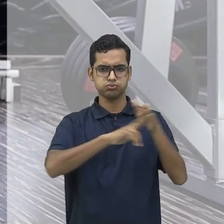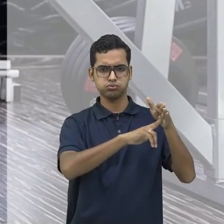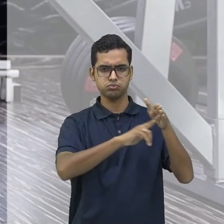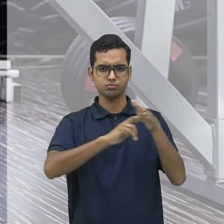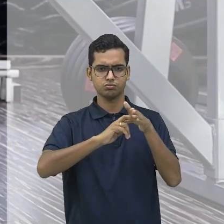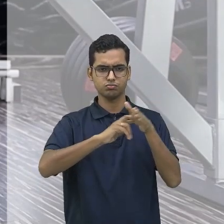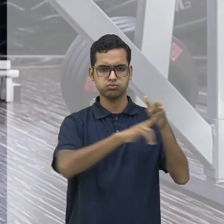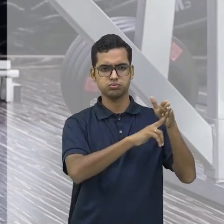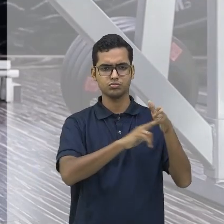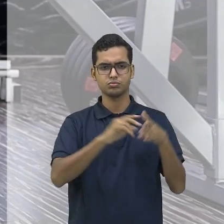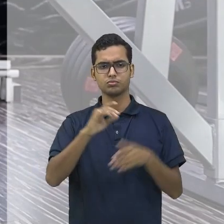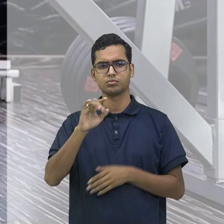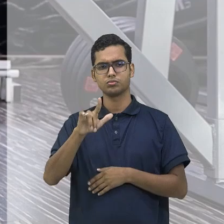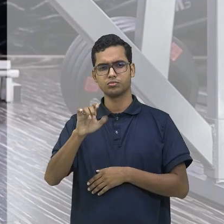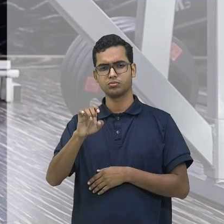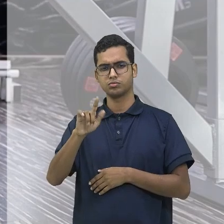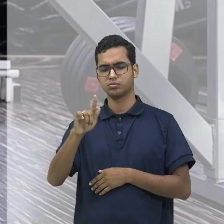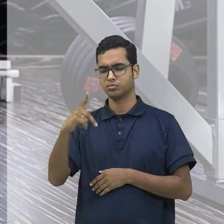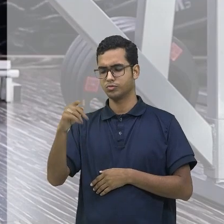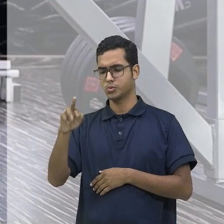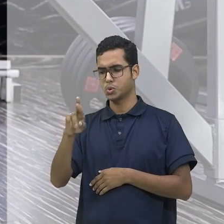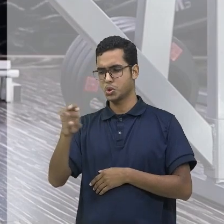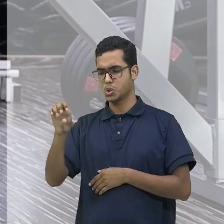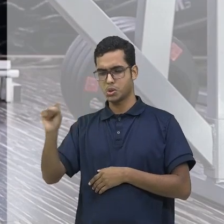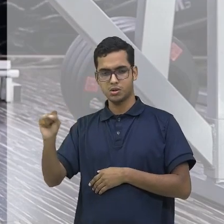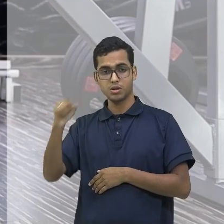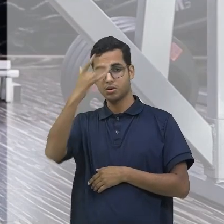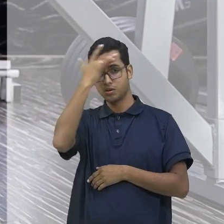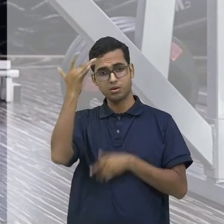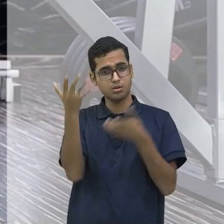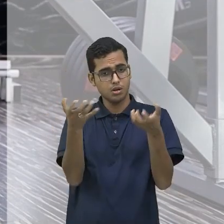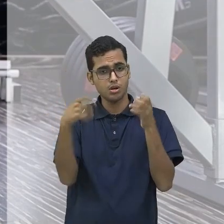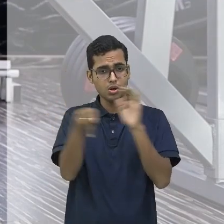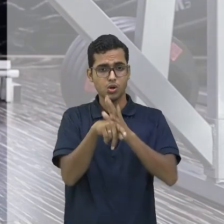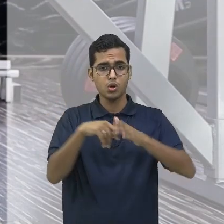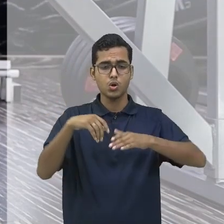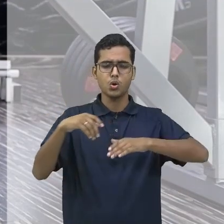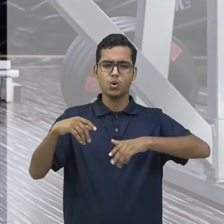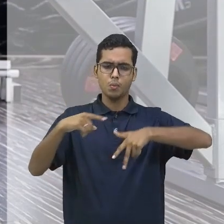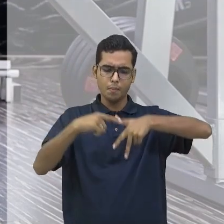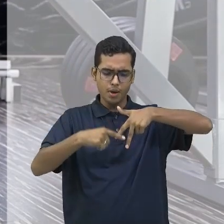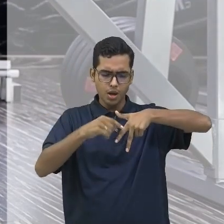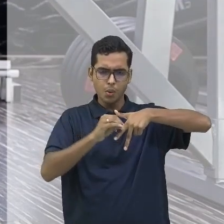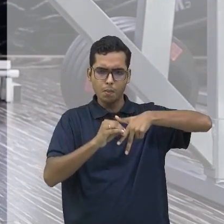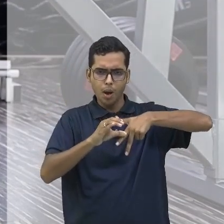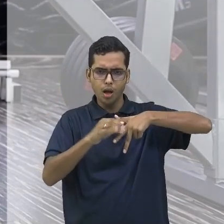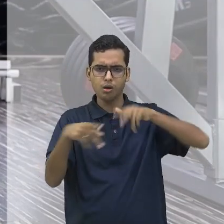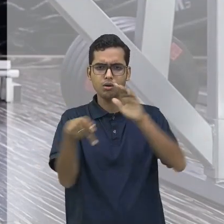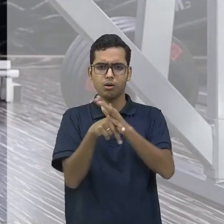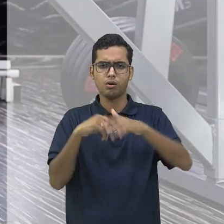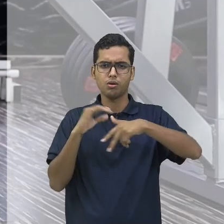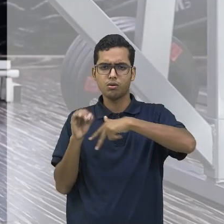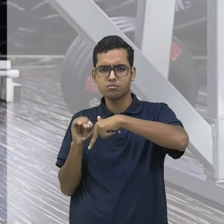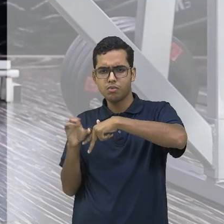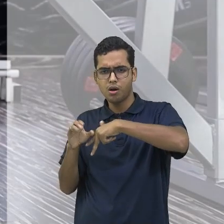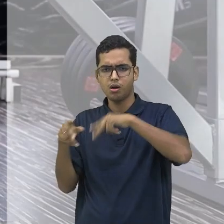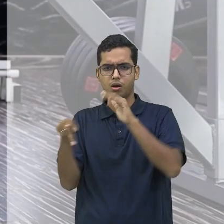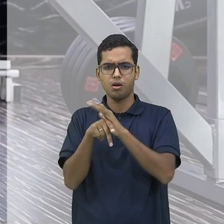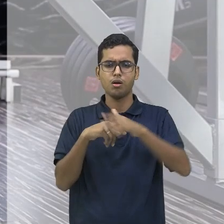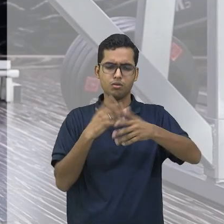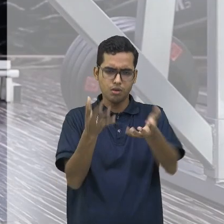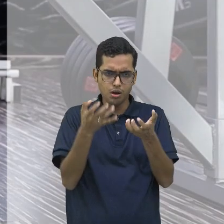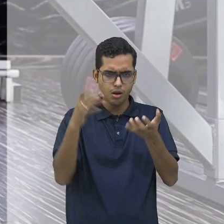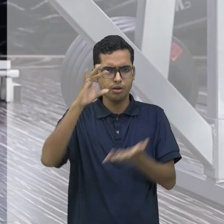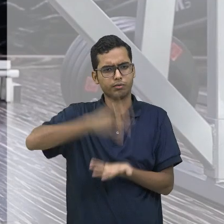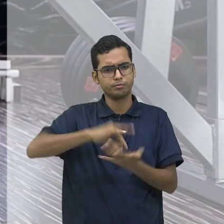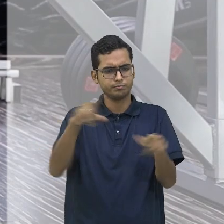um exercício muito importante para aquelas pessoas que querem hipertrofiar aí a sua musculatura, o seu quadríceps, né?